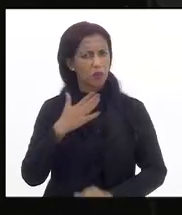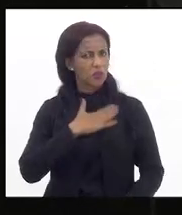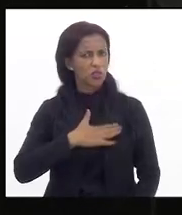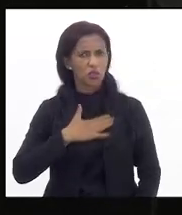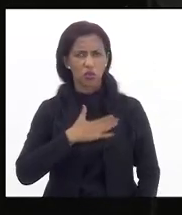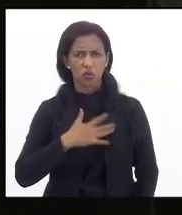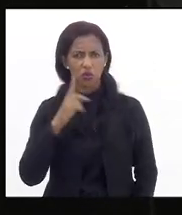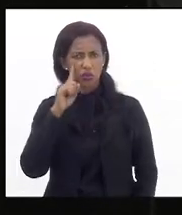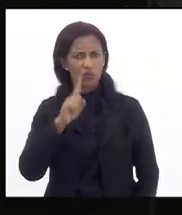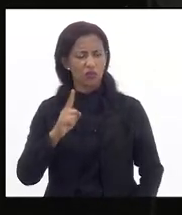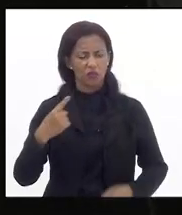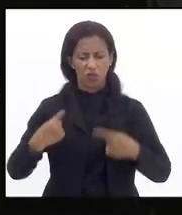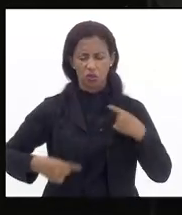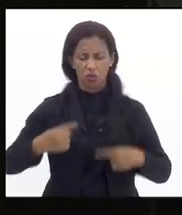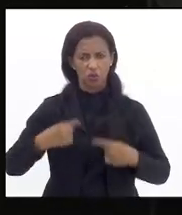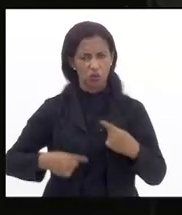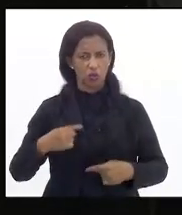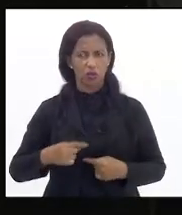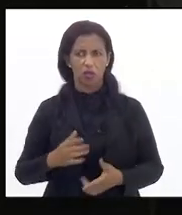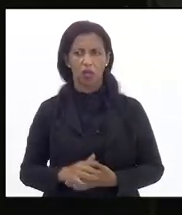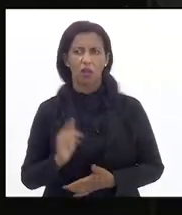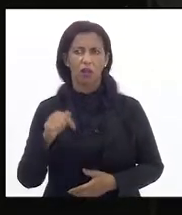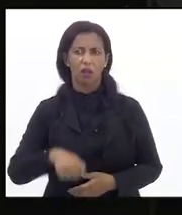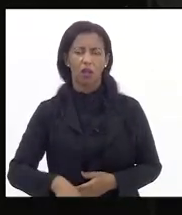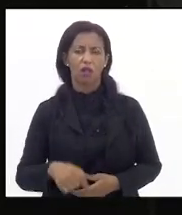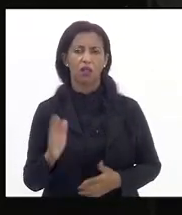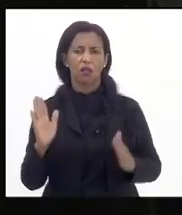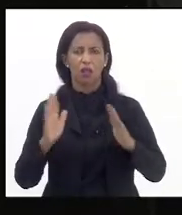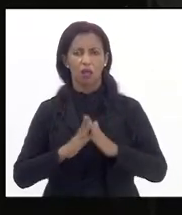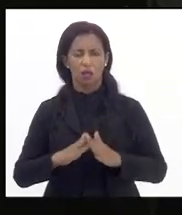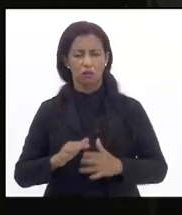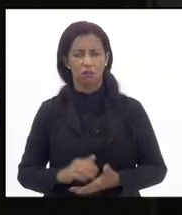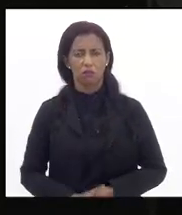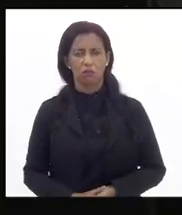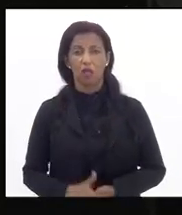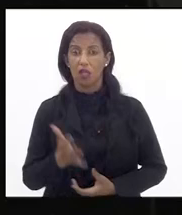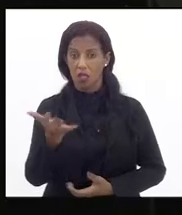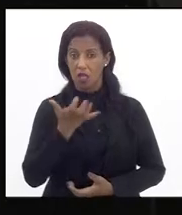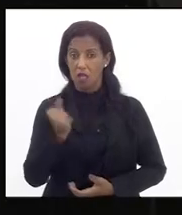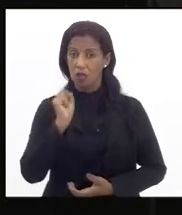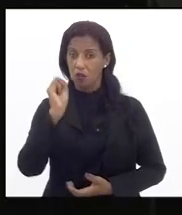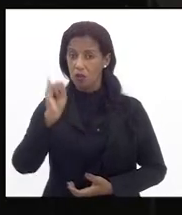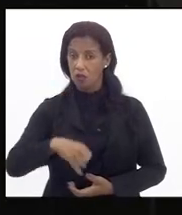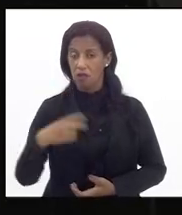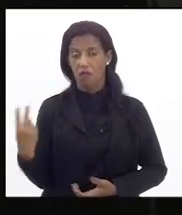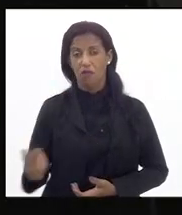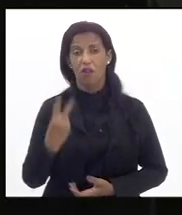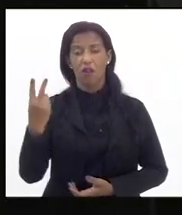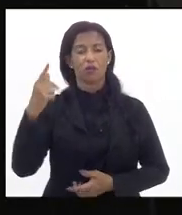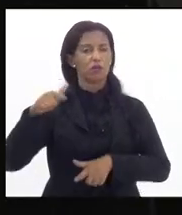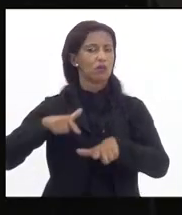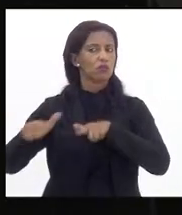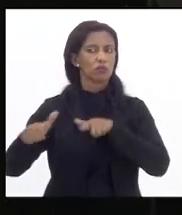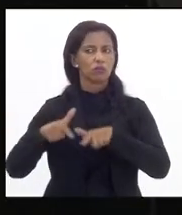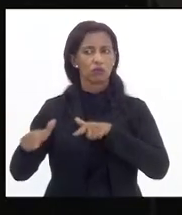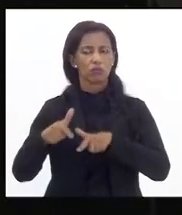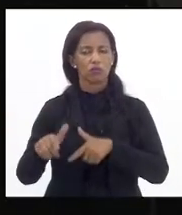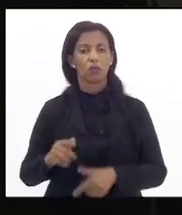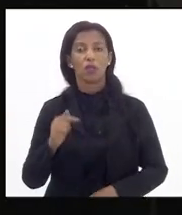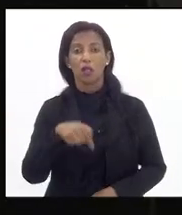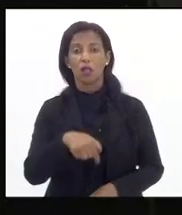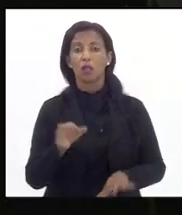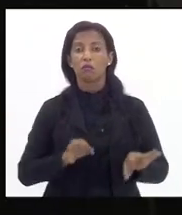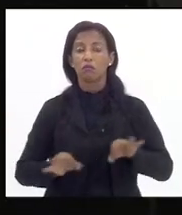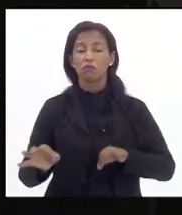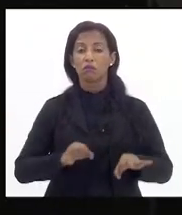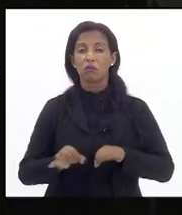gente gostaria de ver discutido sendo discutidas aqui dentro da casa queremos sim valorizar os trabalhadores e é